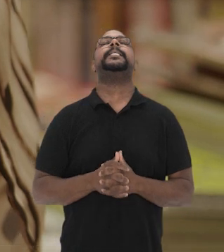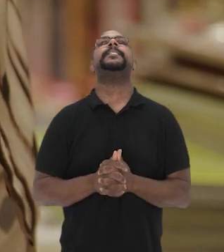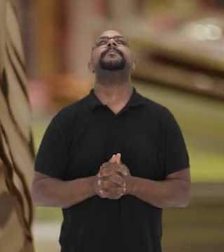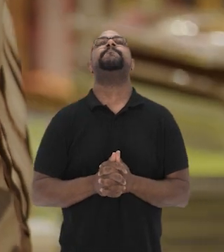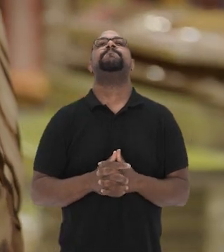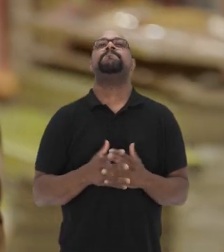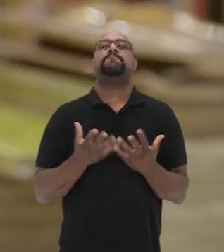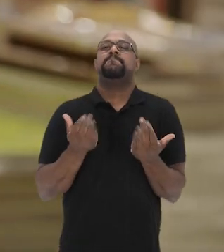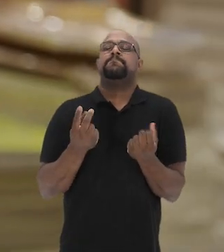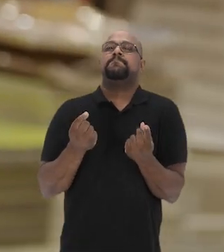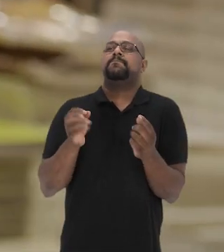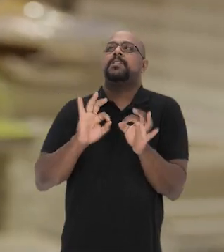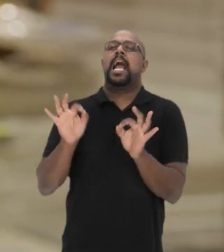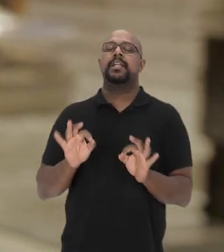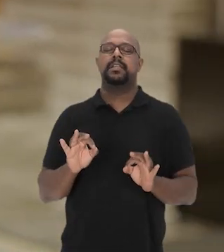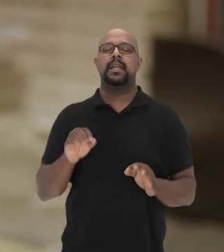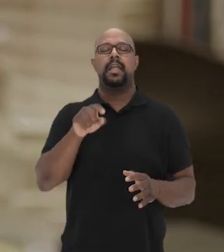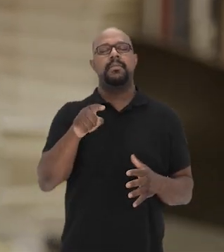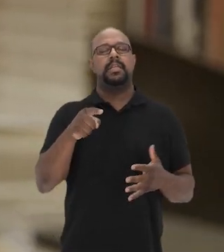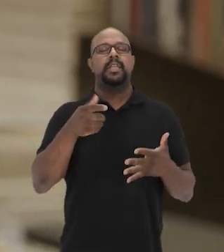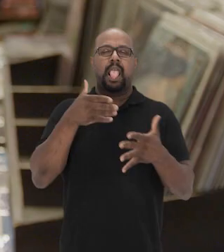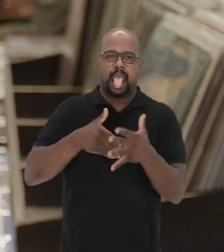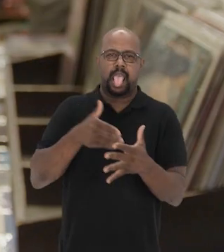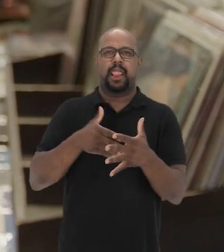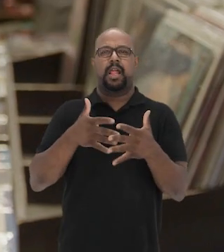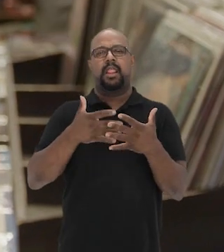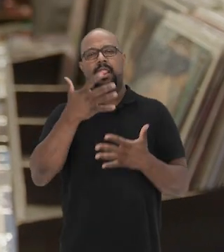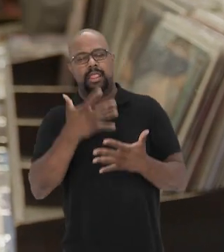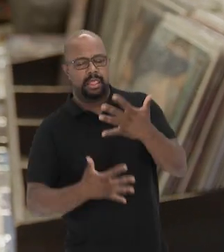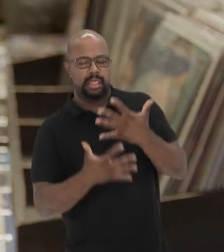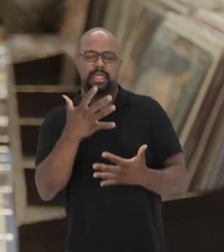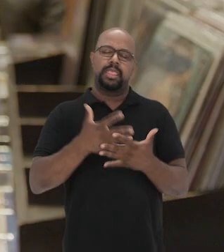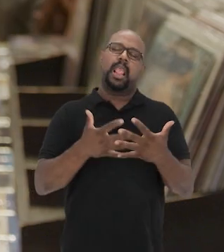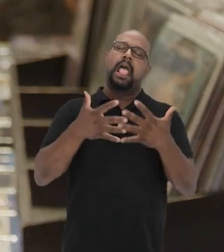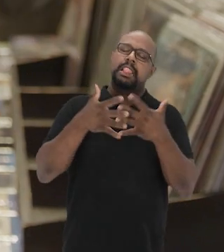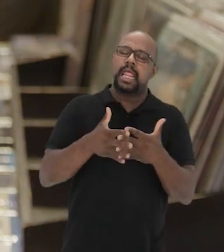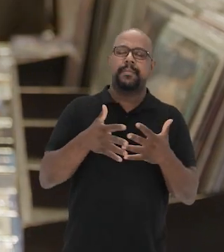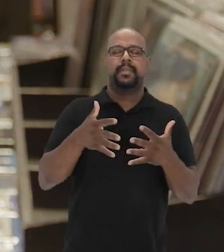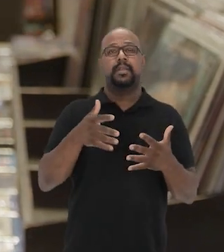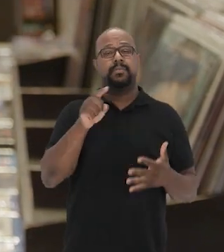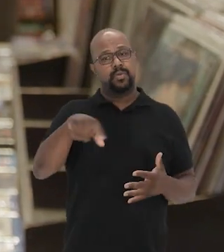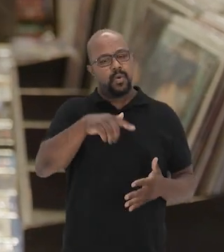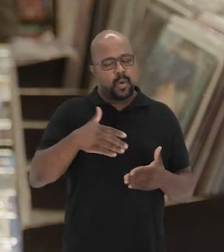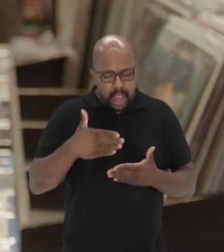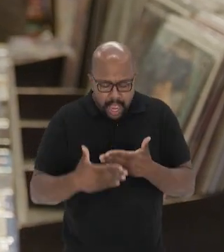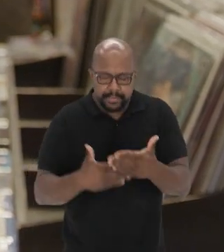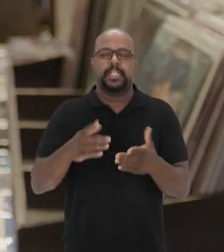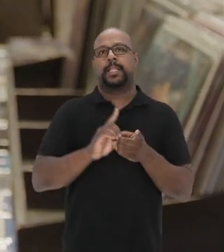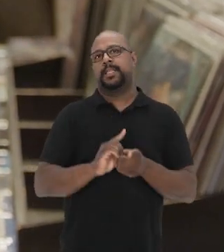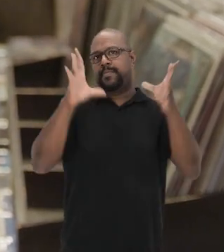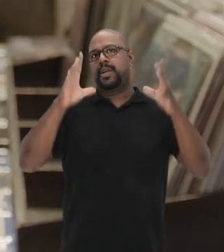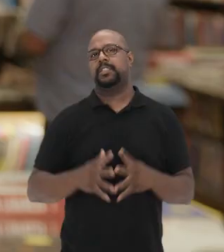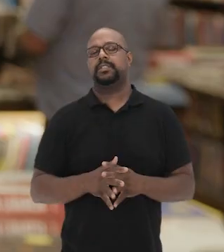que nada venha mais emperrar dificultar criar cabis no caminho da